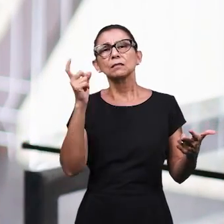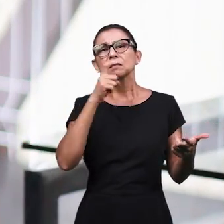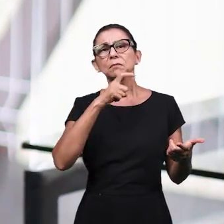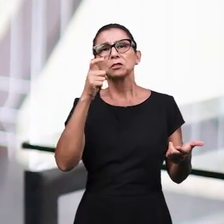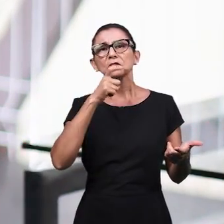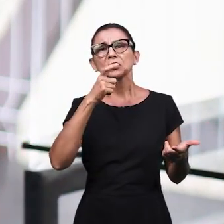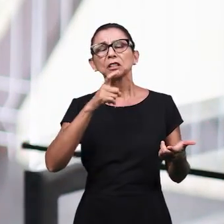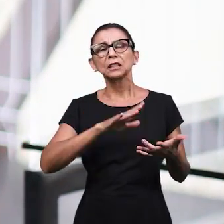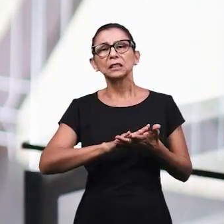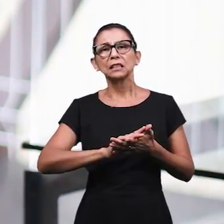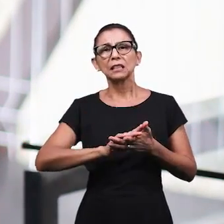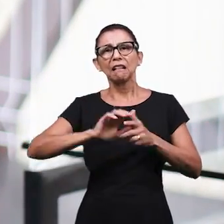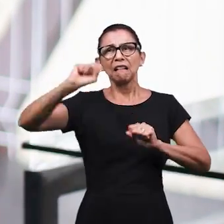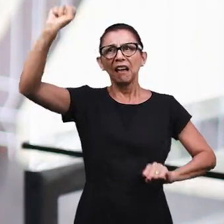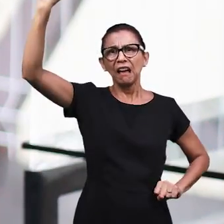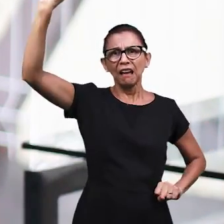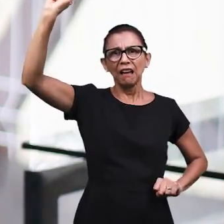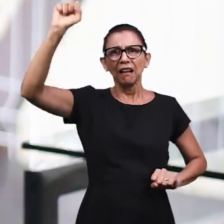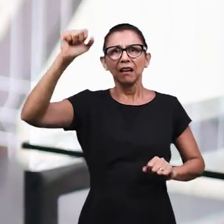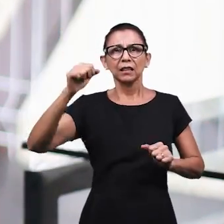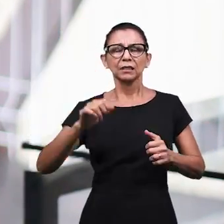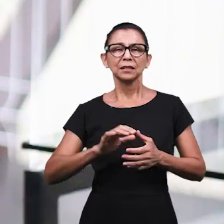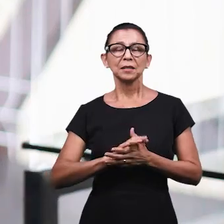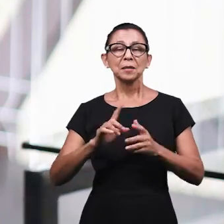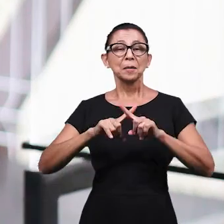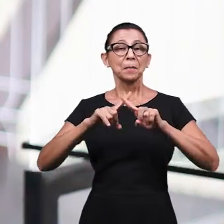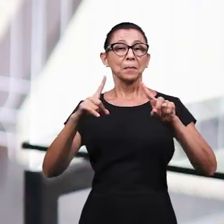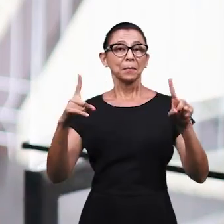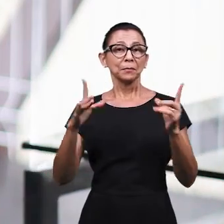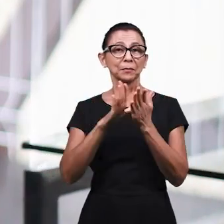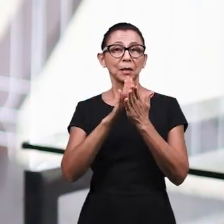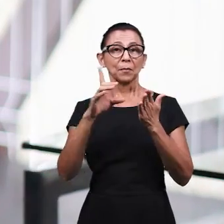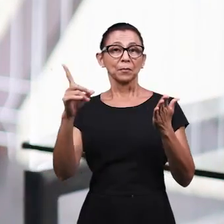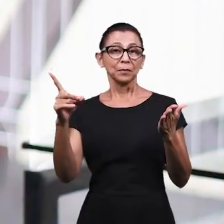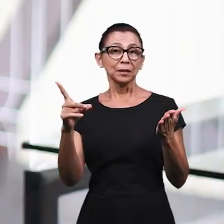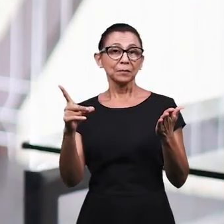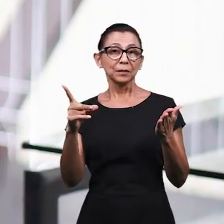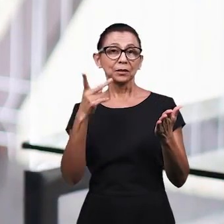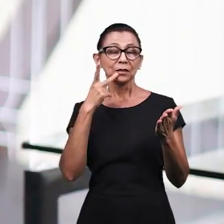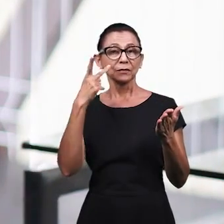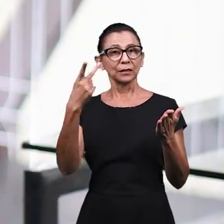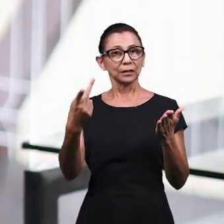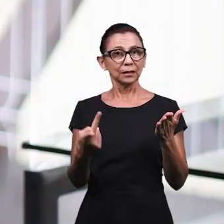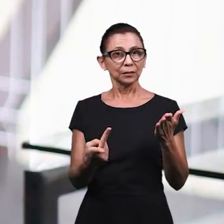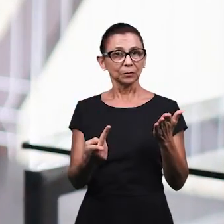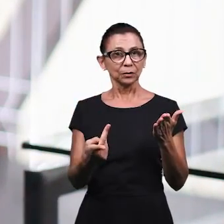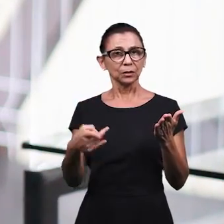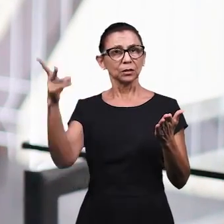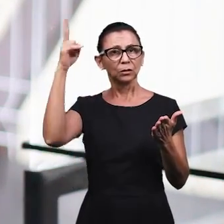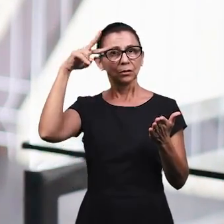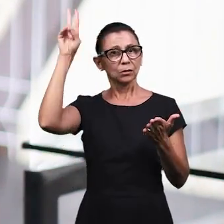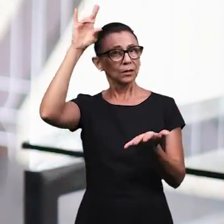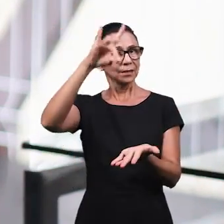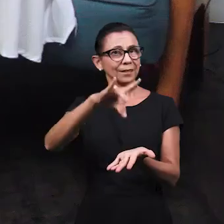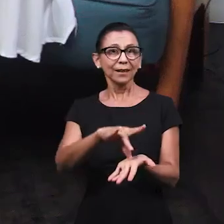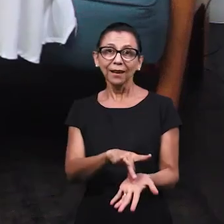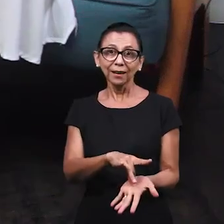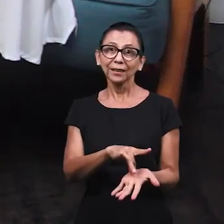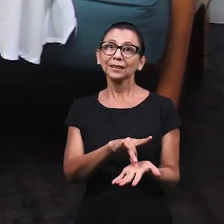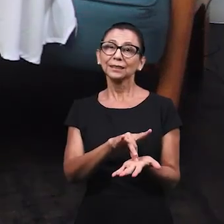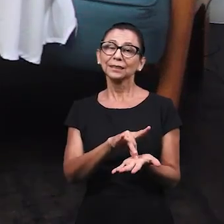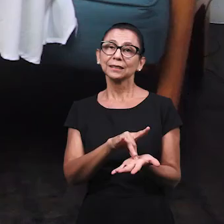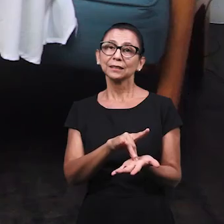esse programa, a gente conta histórias de heróis, de reis, rainhas, que existiram,